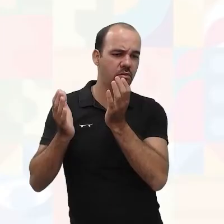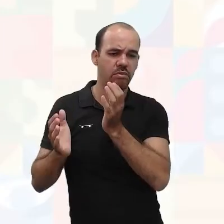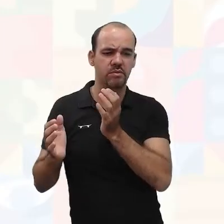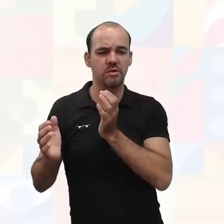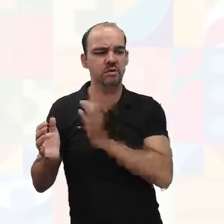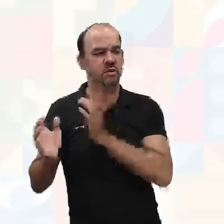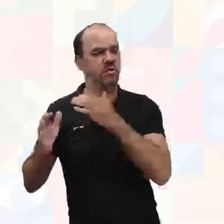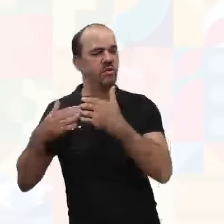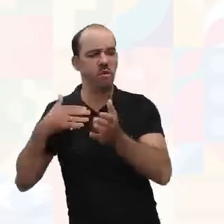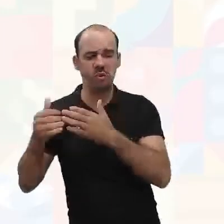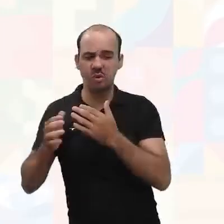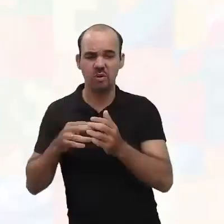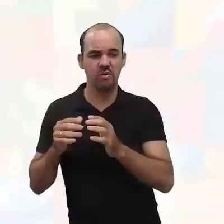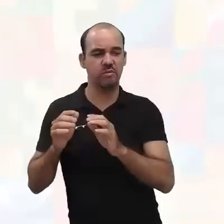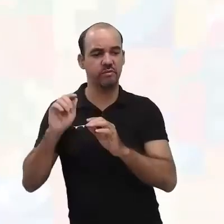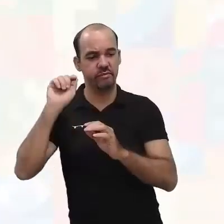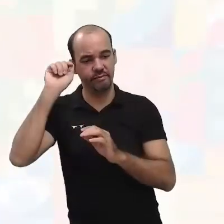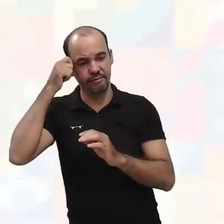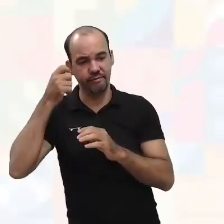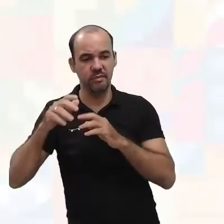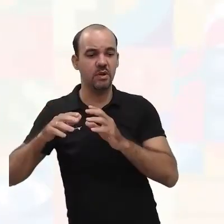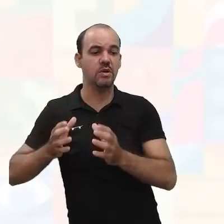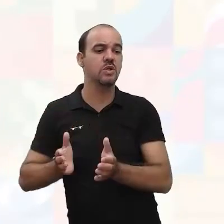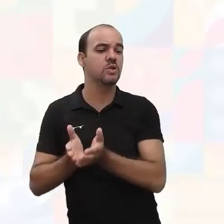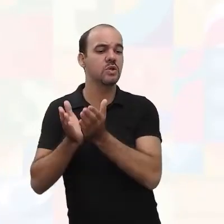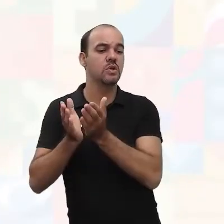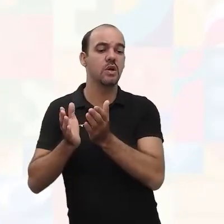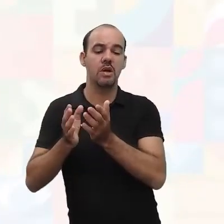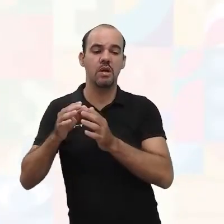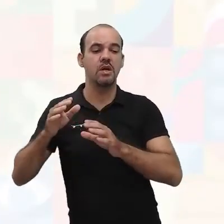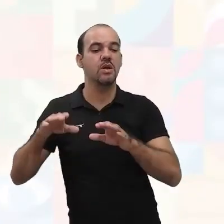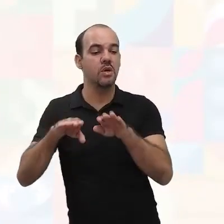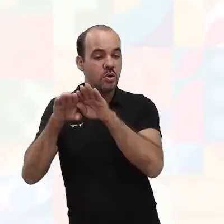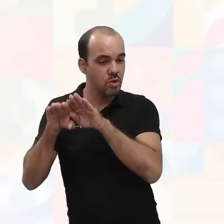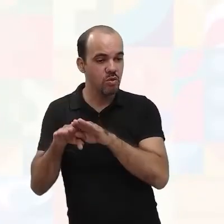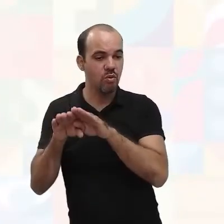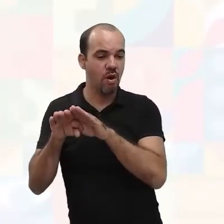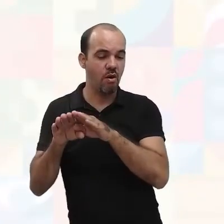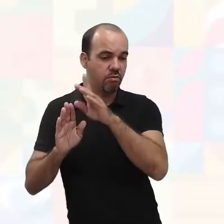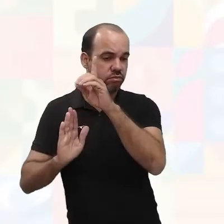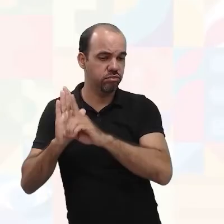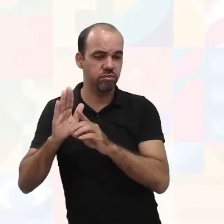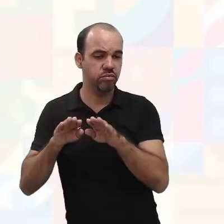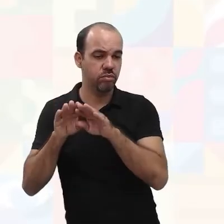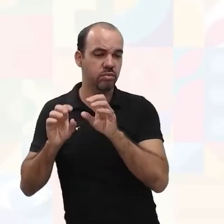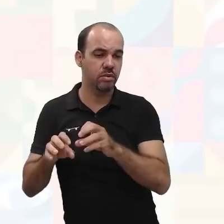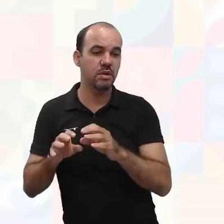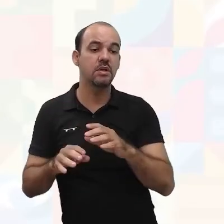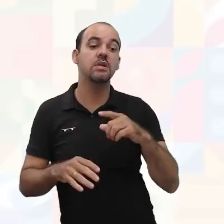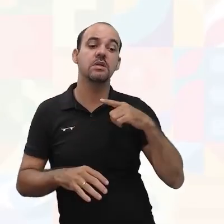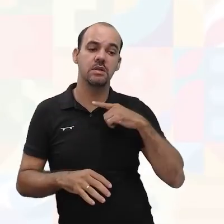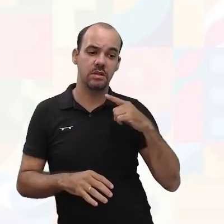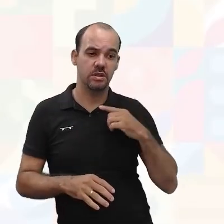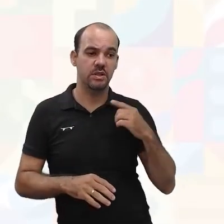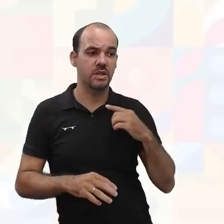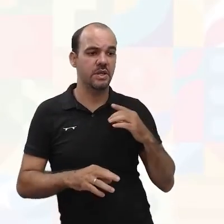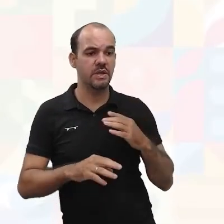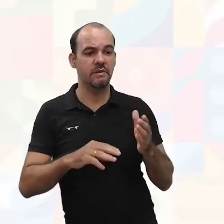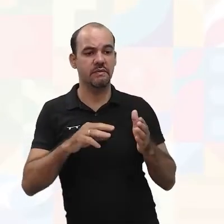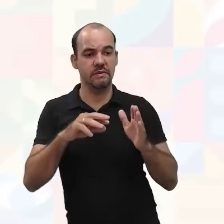seus méritos, né, que vai trazer muitas transformações, sobretudo no que tange